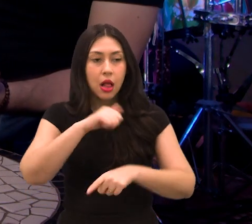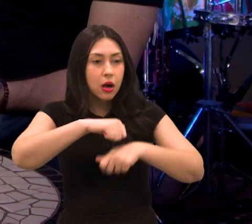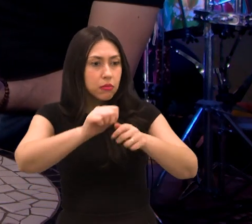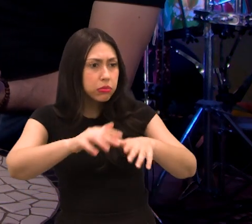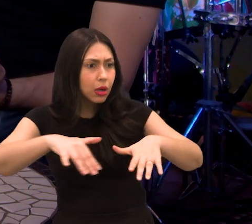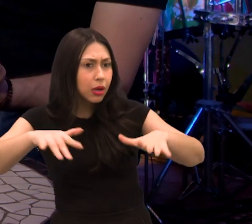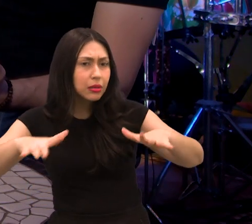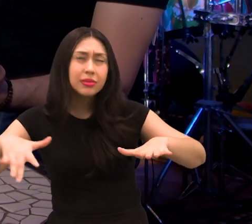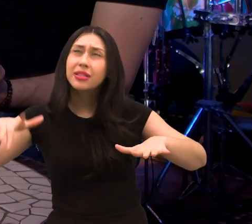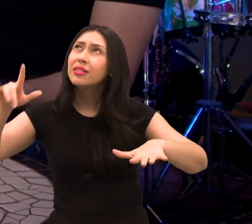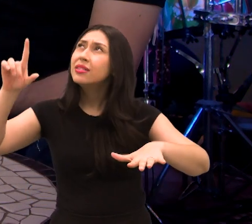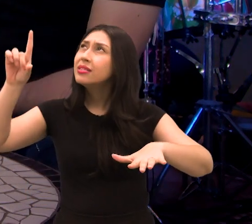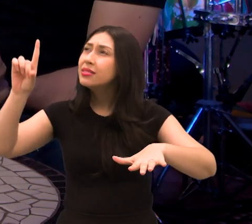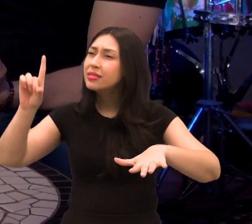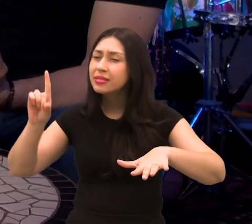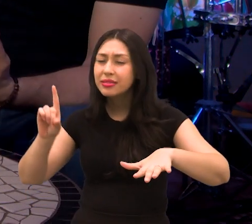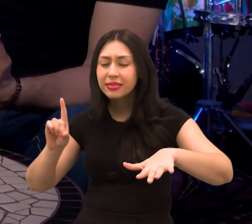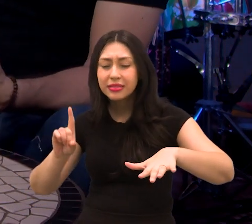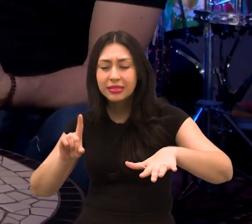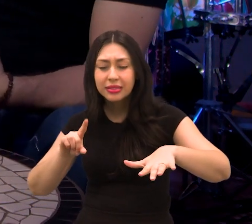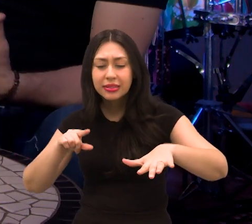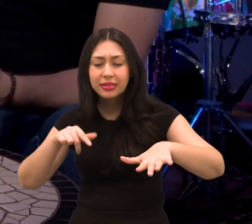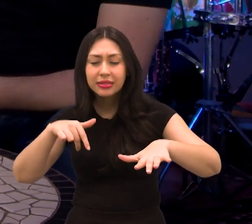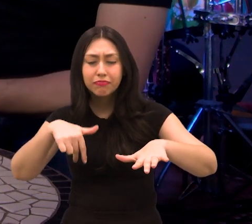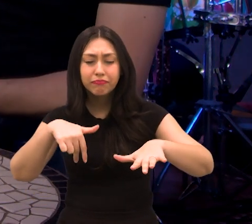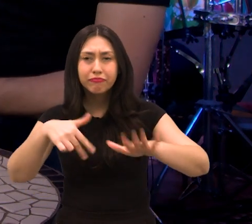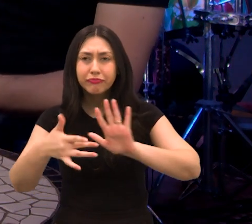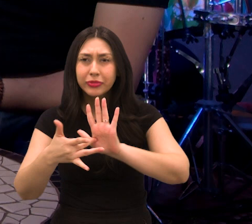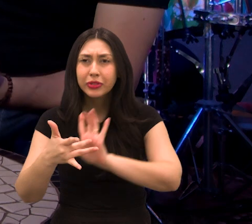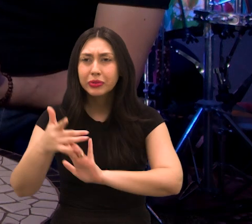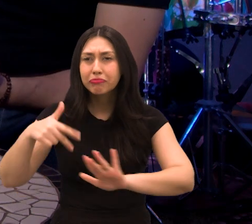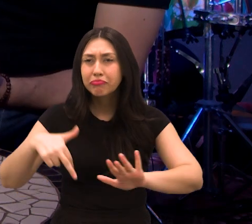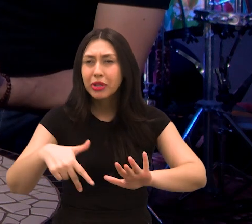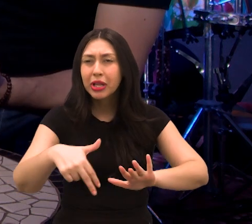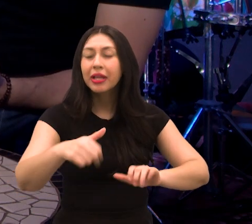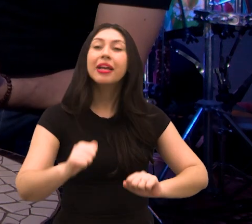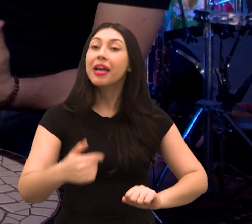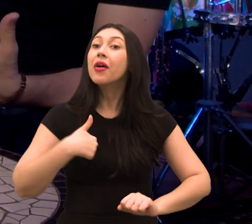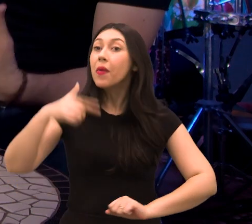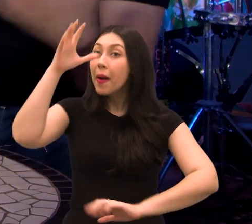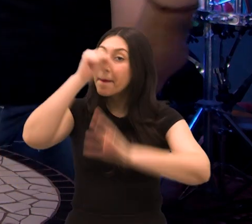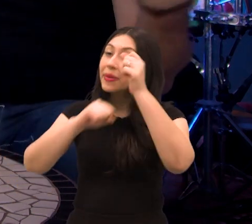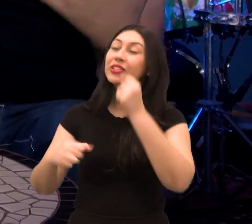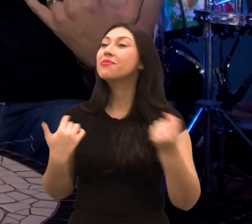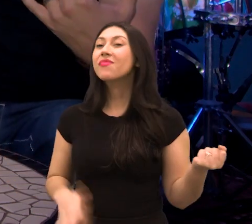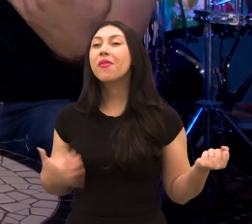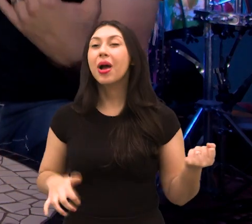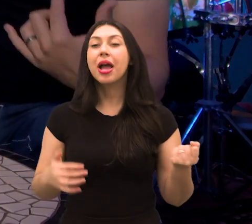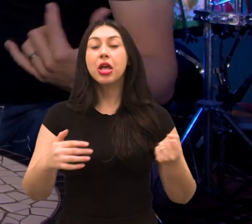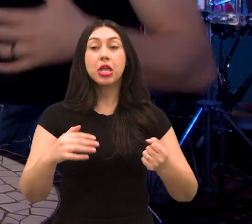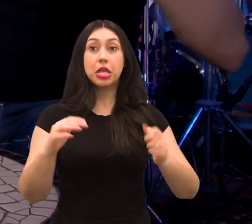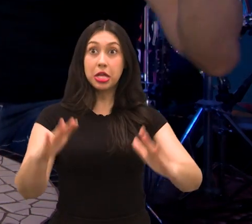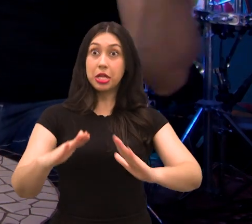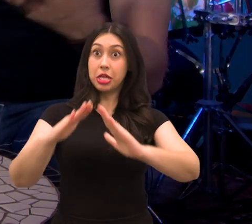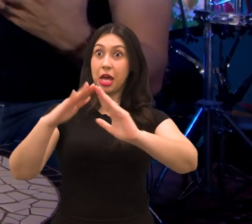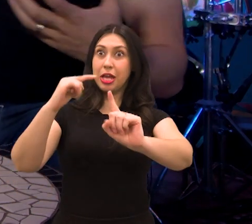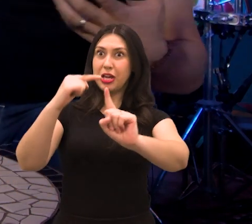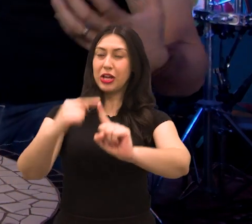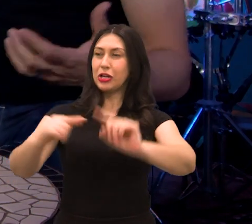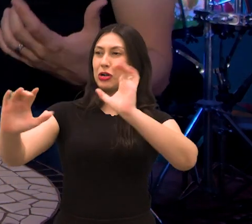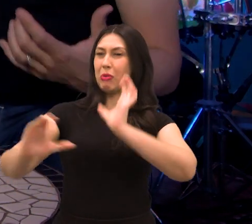praia. Essa foi a primeira música? Que eu aprendi a tocar, assim, para tocar na missa. E eu achava tão legal que, nossa, todo mundo cantando e eu tocando, me